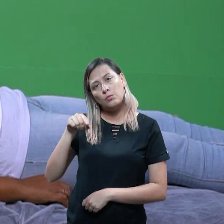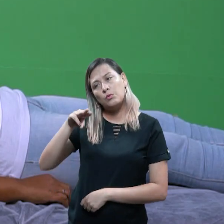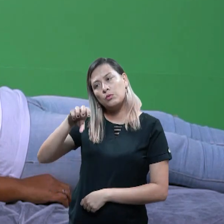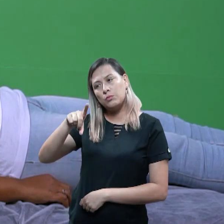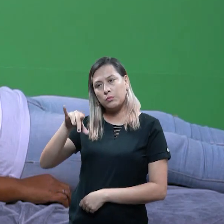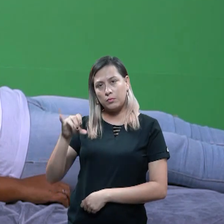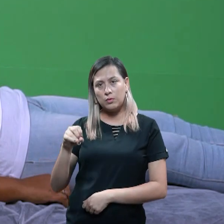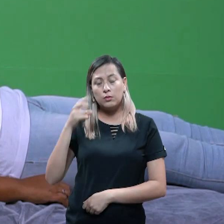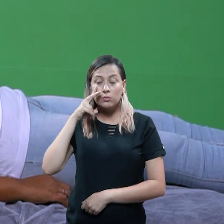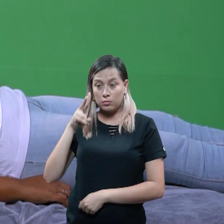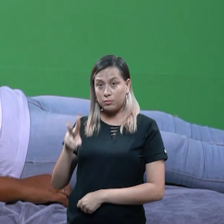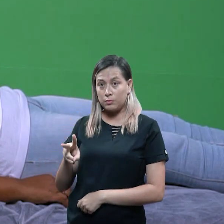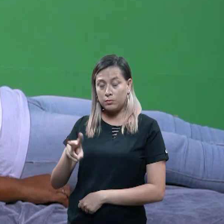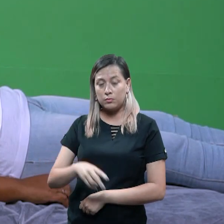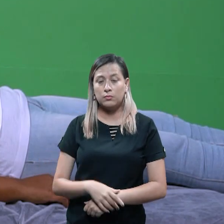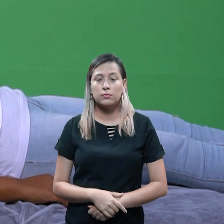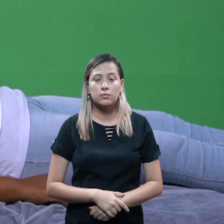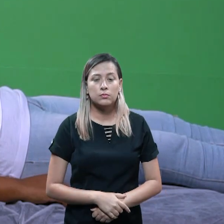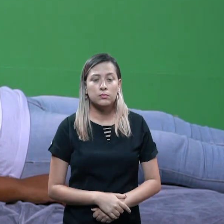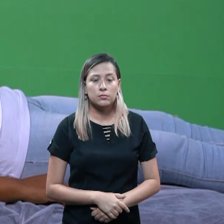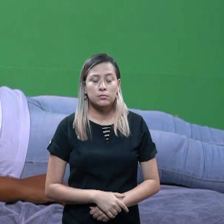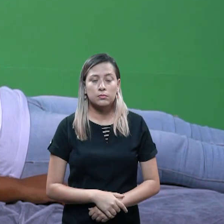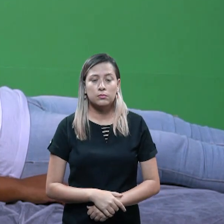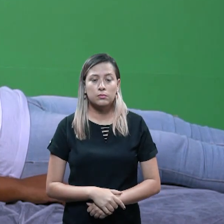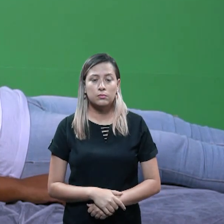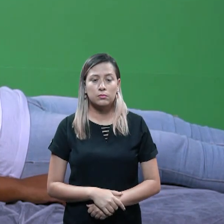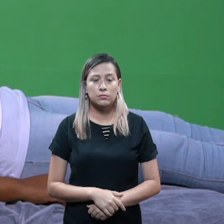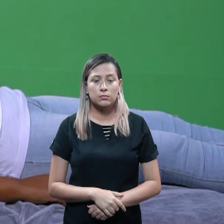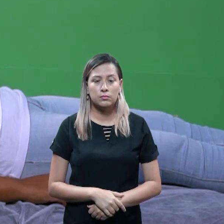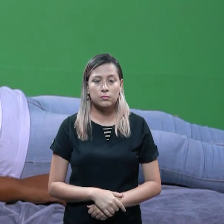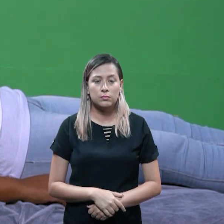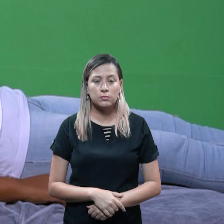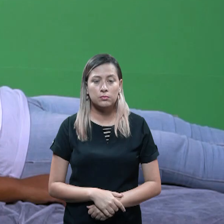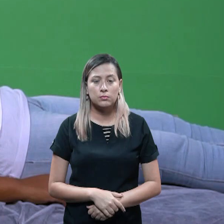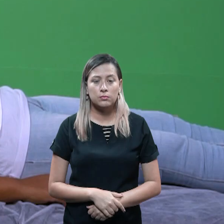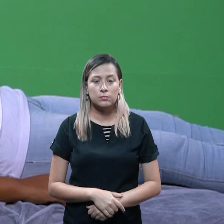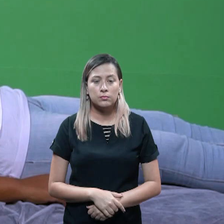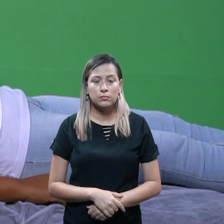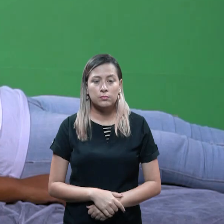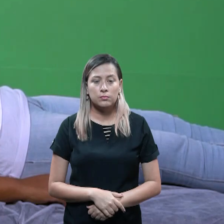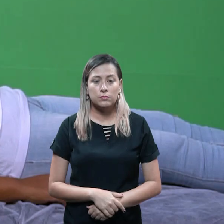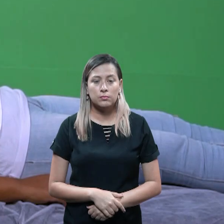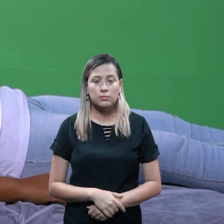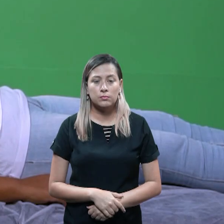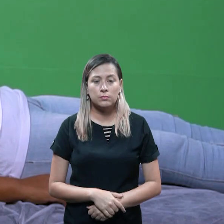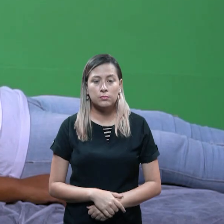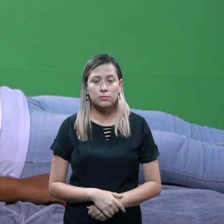para ver aqui o ponto médio, e eu vejo certinho,